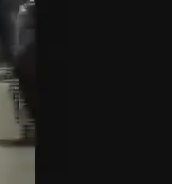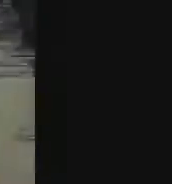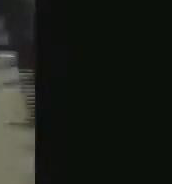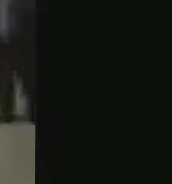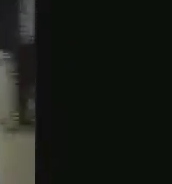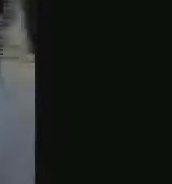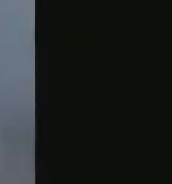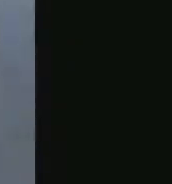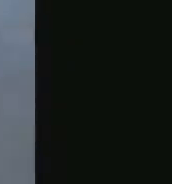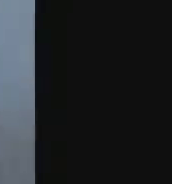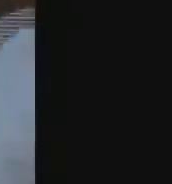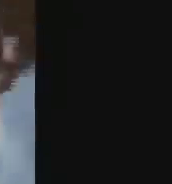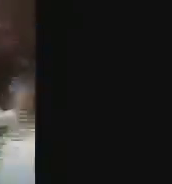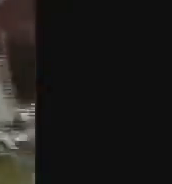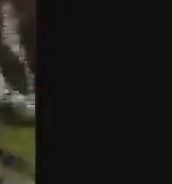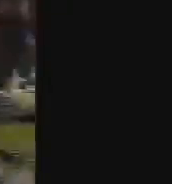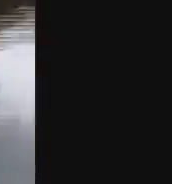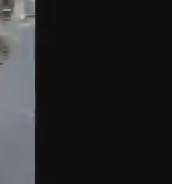Rasgando a bandeira do Brasil aqui.